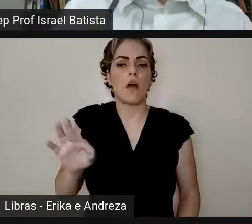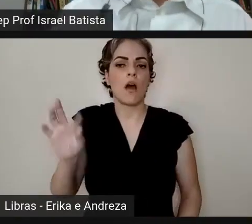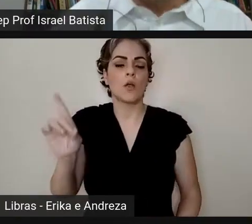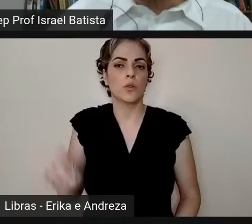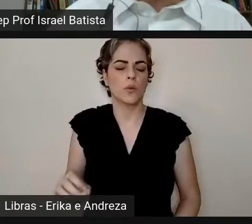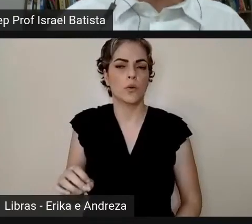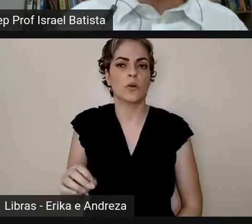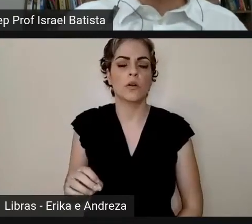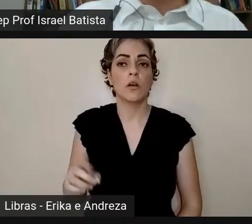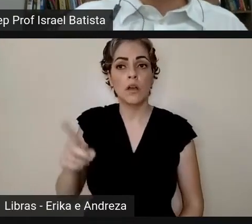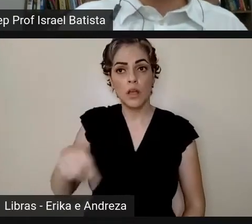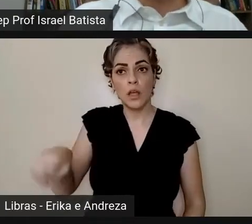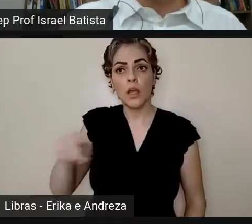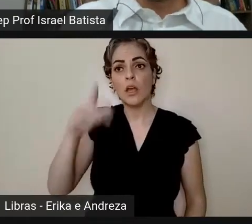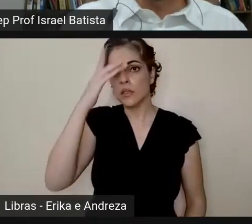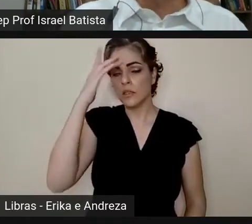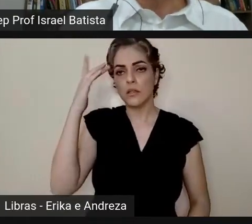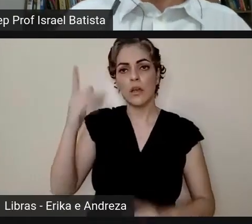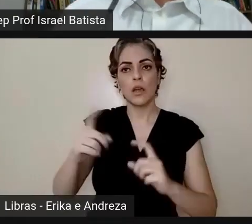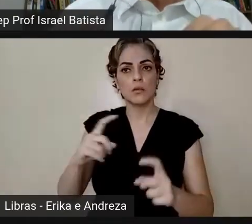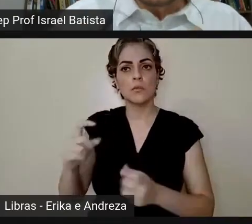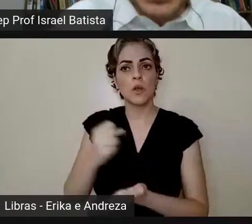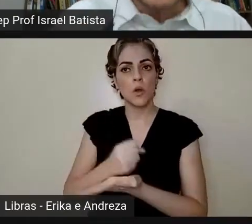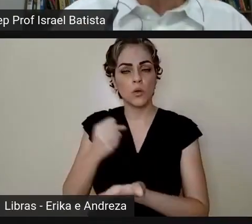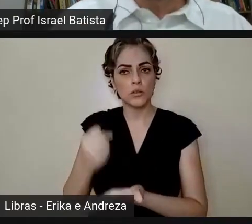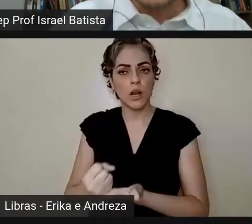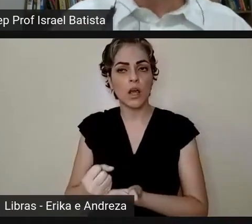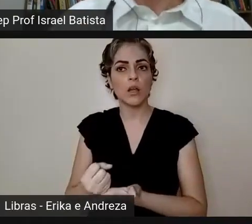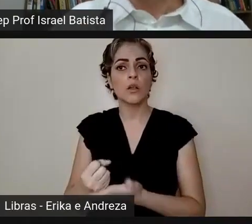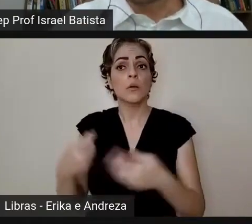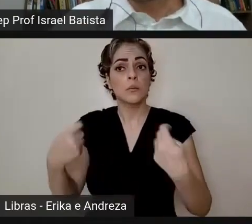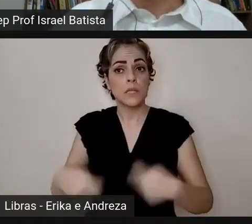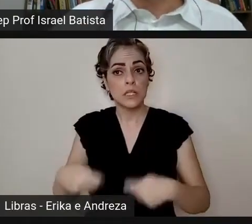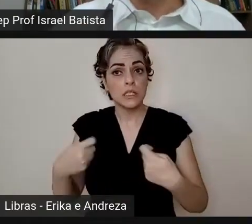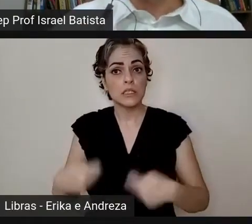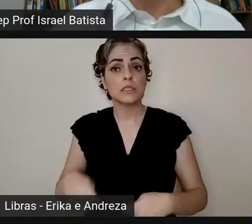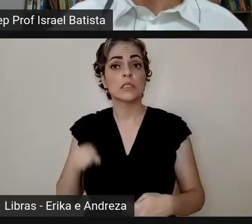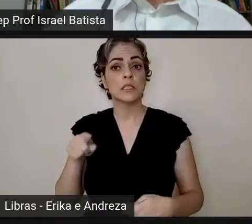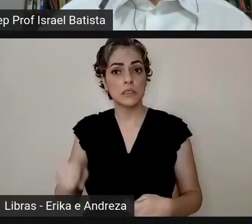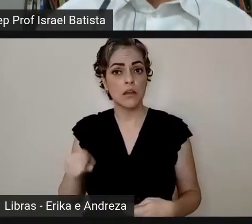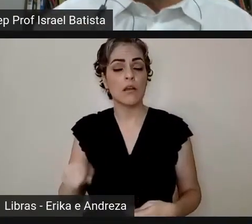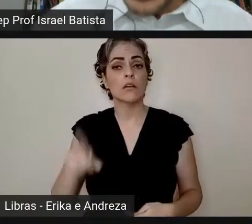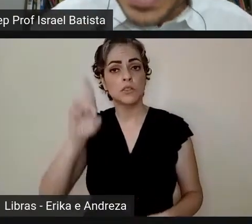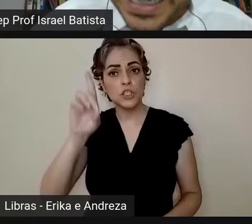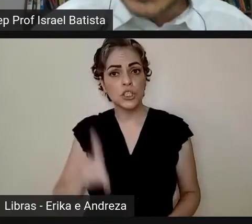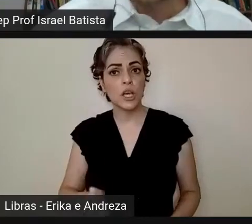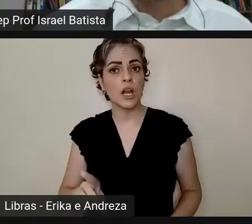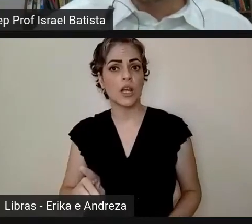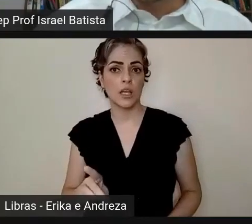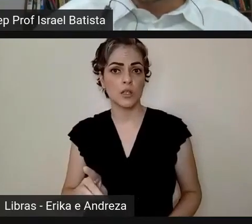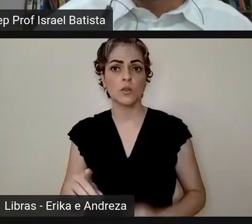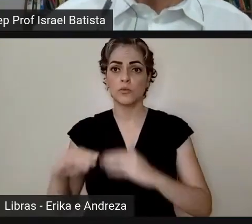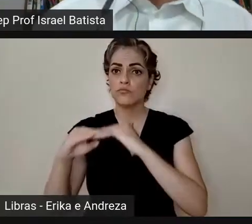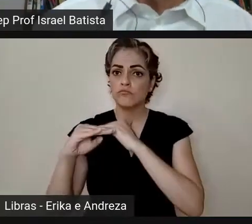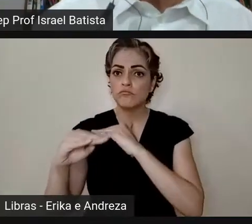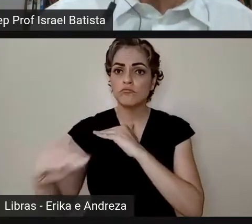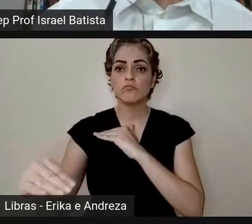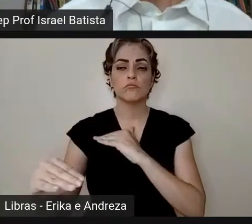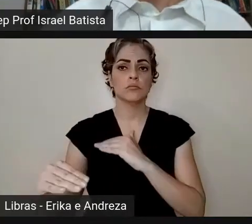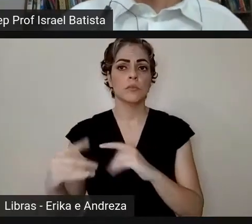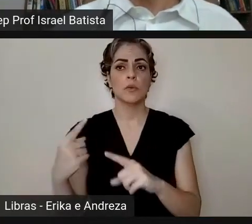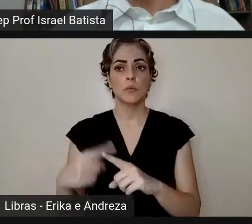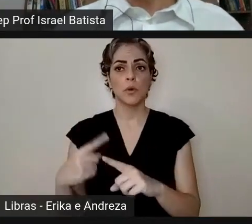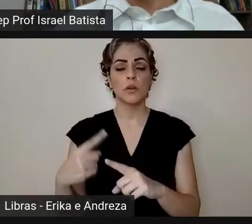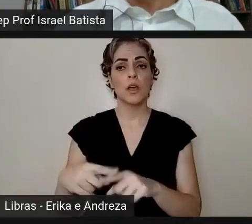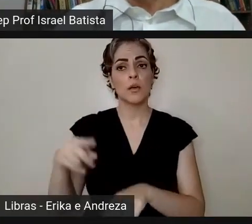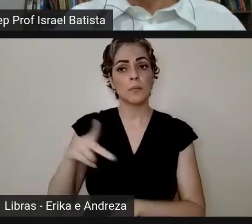que gerenciam contratos administrativos precisam dessa prerrogativa num país que ainda vive